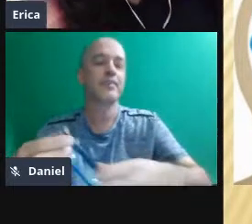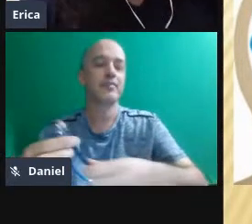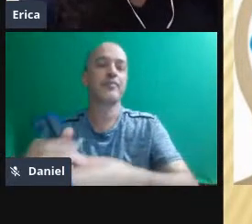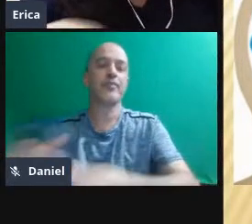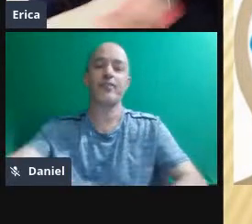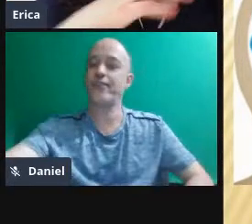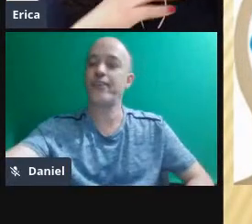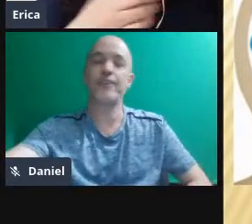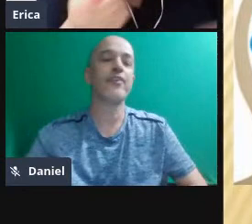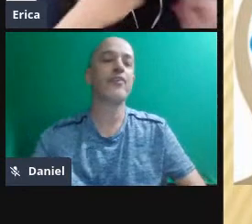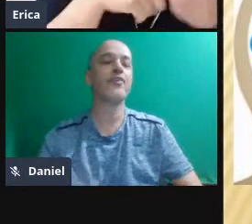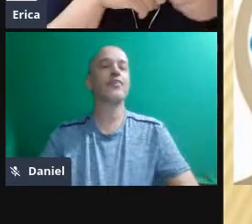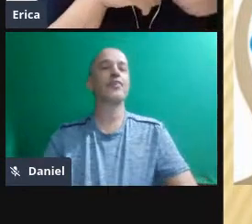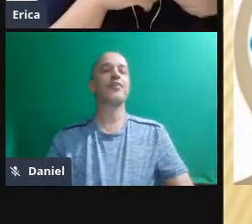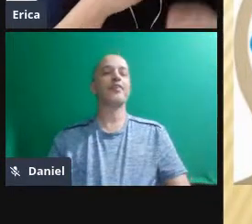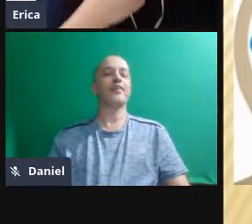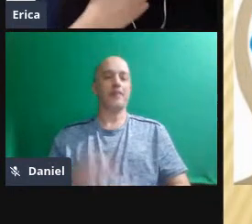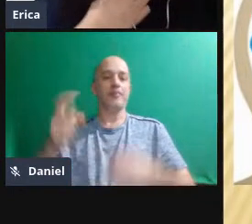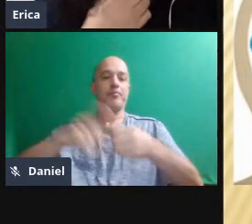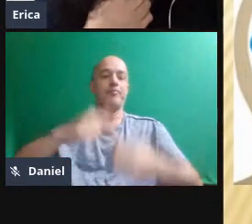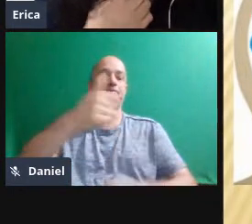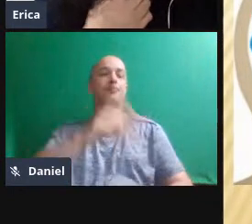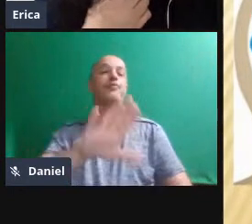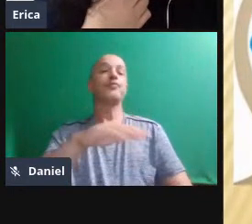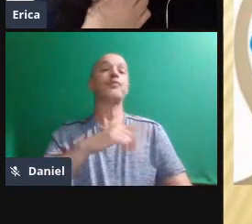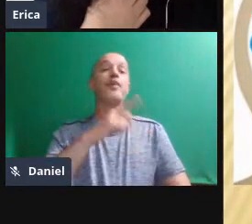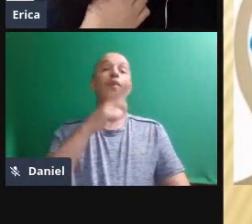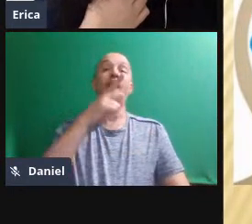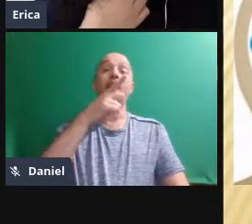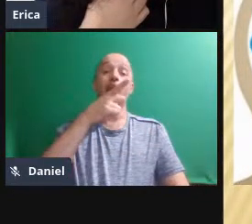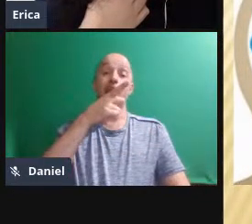Desculpa, travou um pouco, mas agora já voltou.